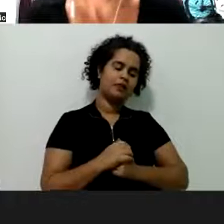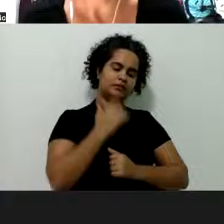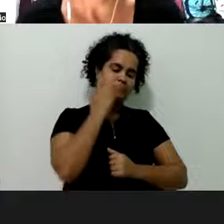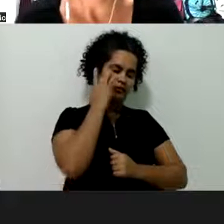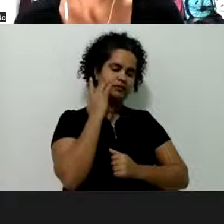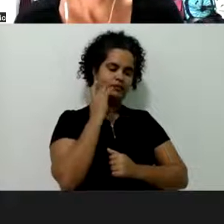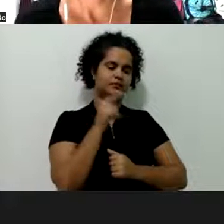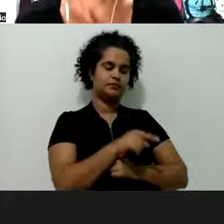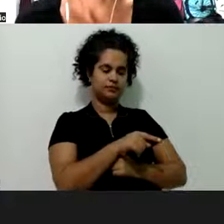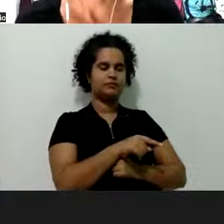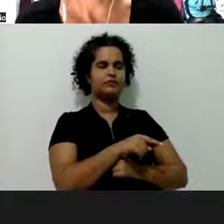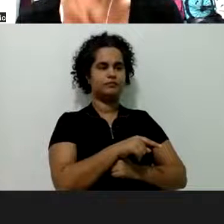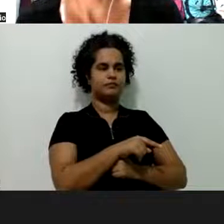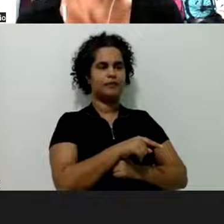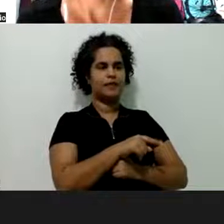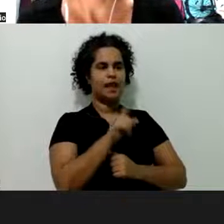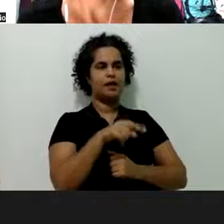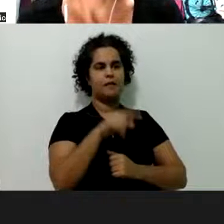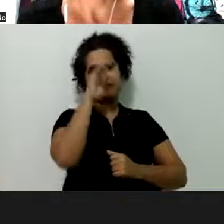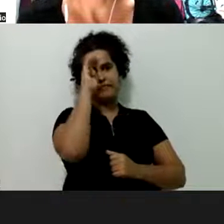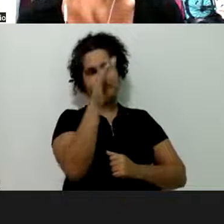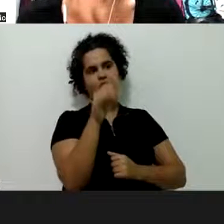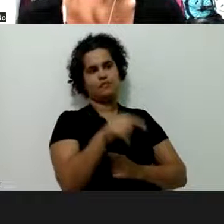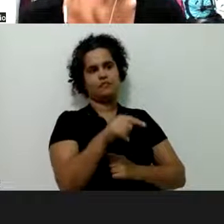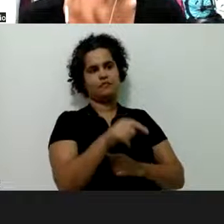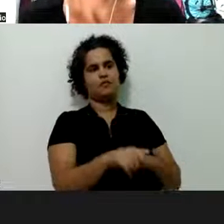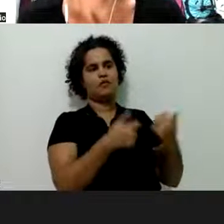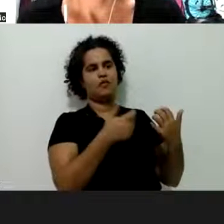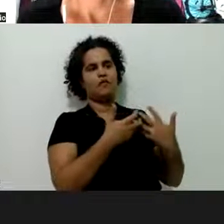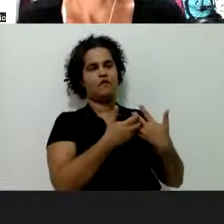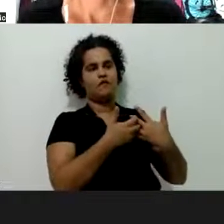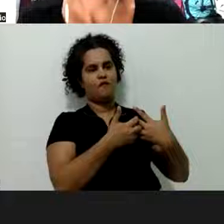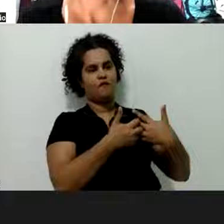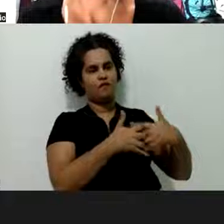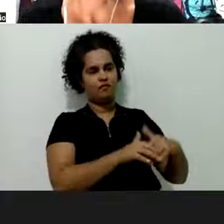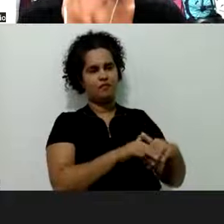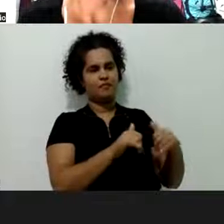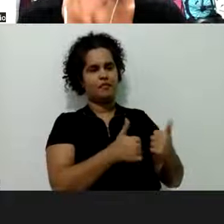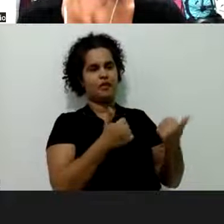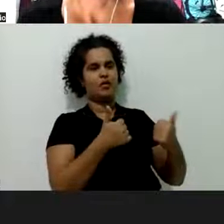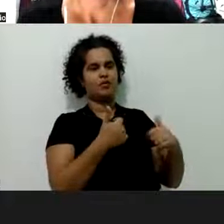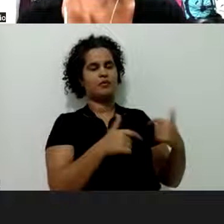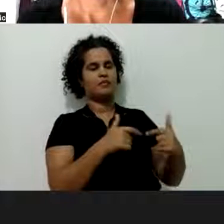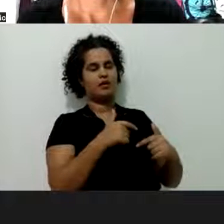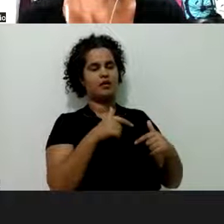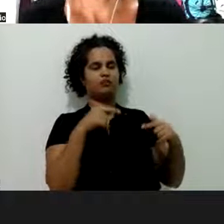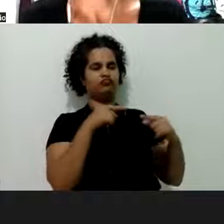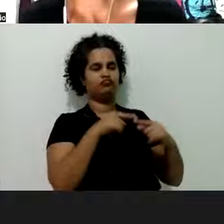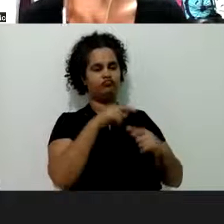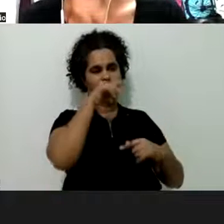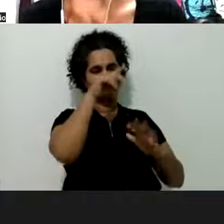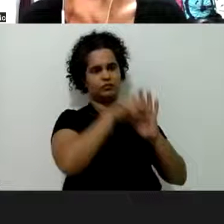que está o gatilho para um melhor funcionamento, uma melhor performance do projeto. Então, assim, você pega